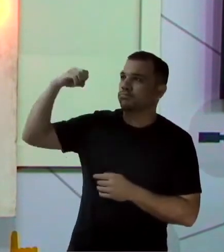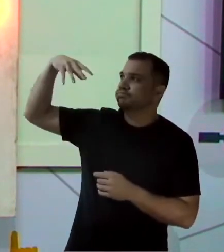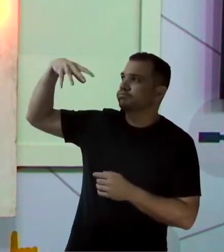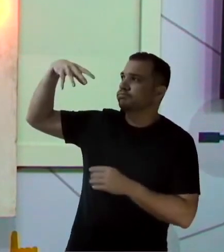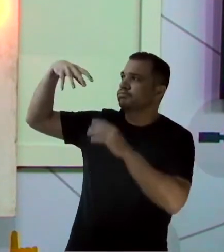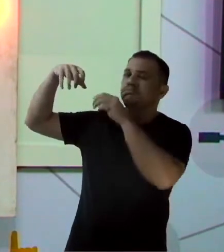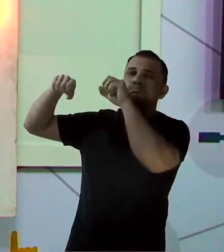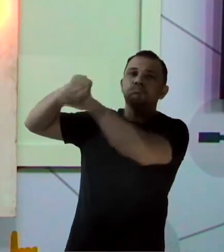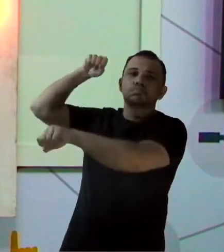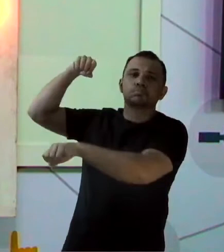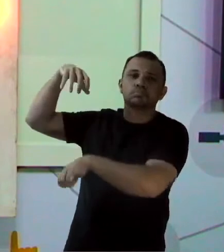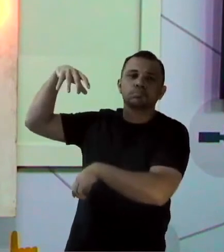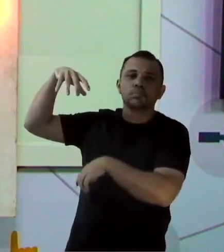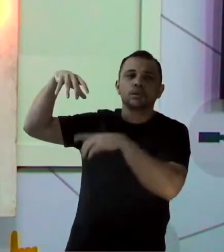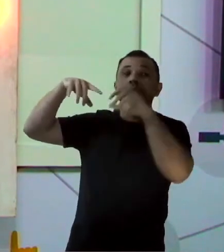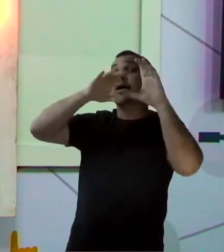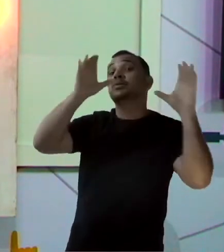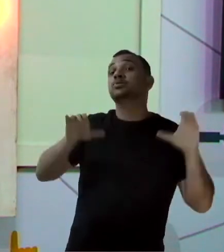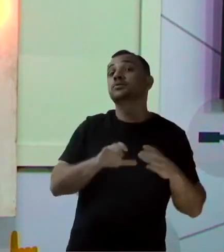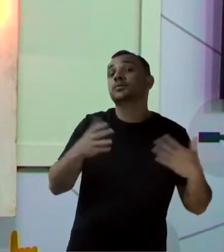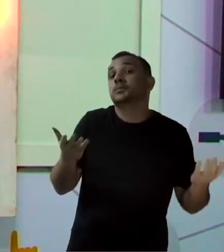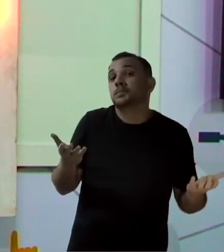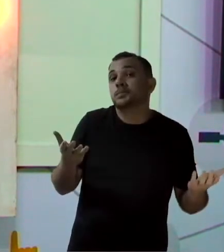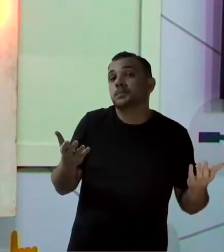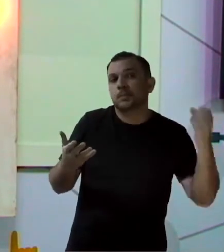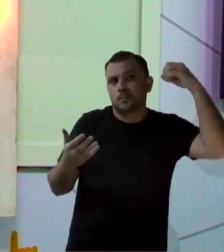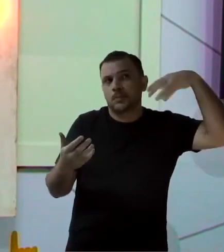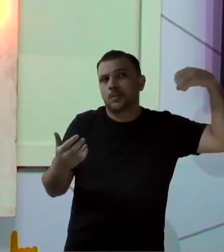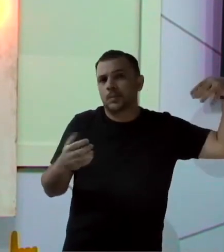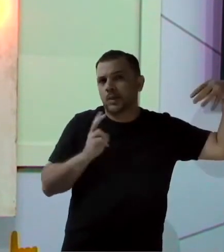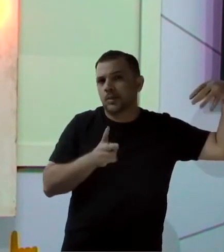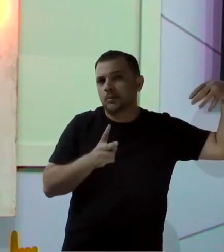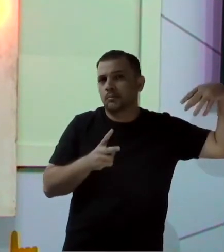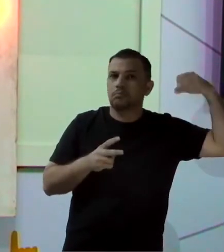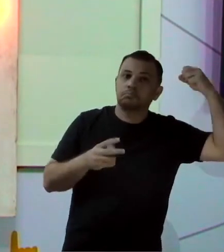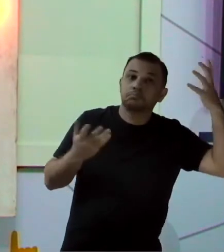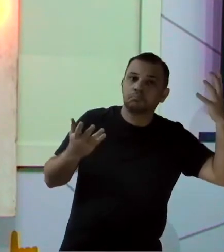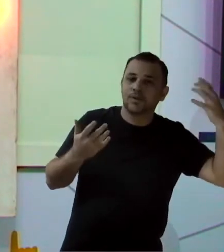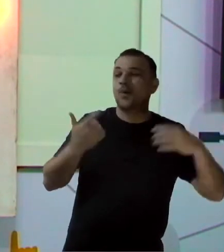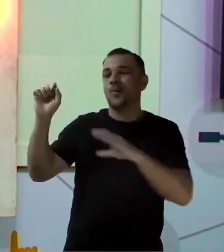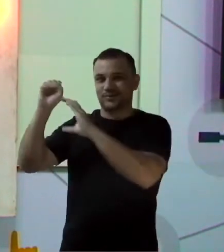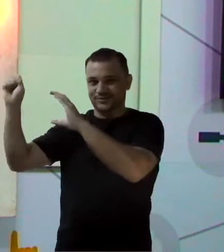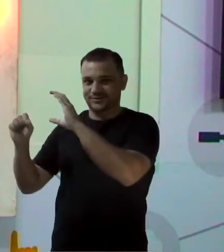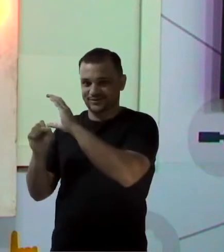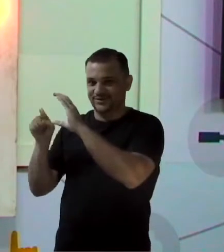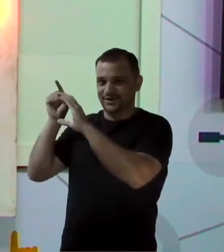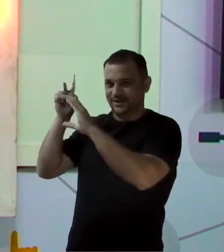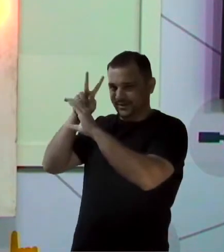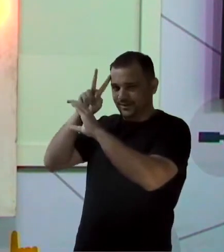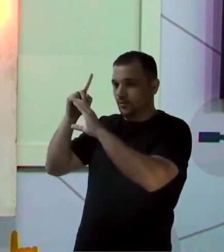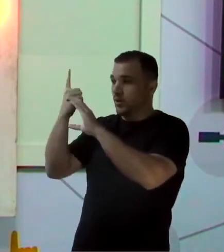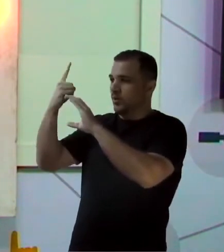outro circuito aqui, eu disse para os senhores que se uma lâmpada queima, as outras apagam.